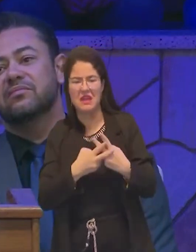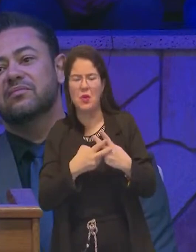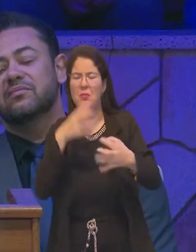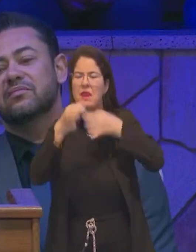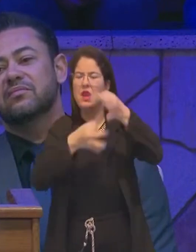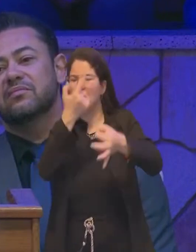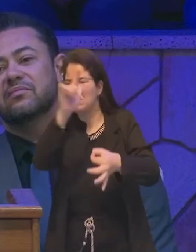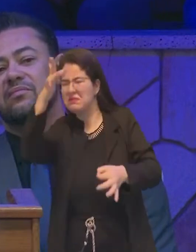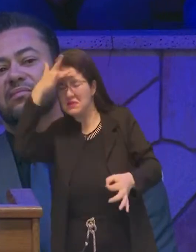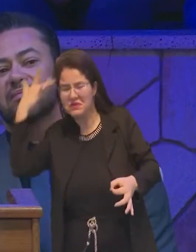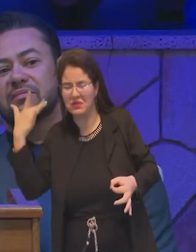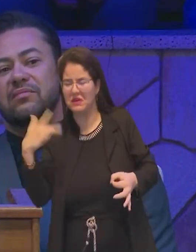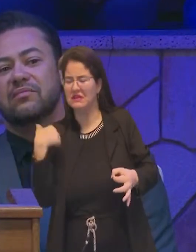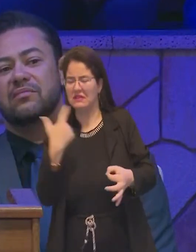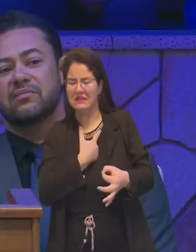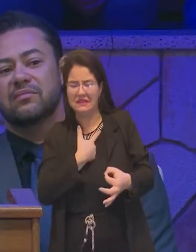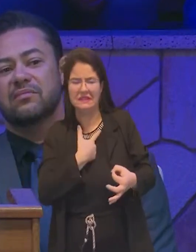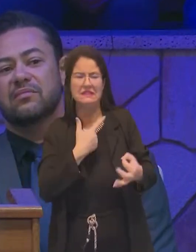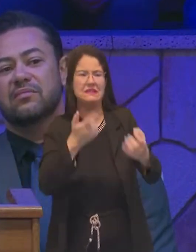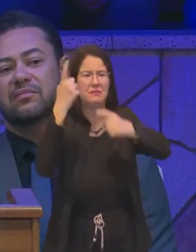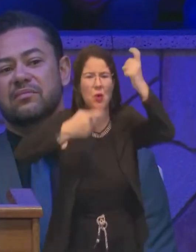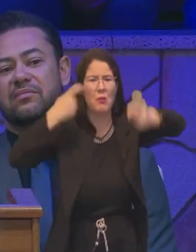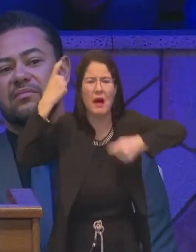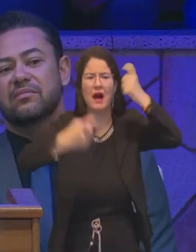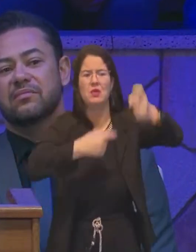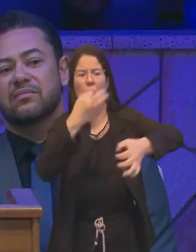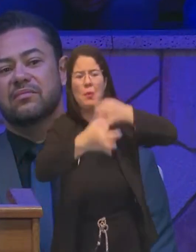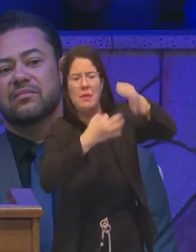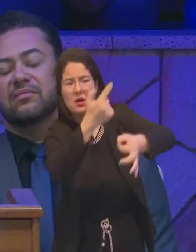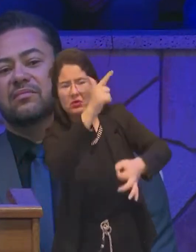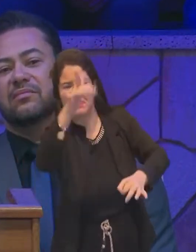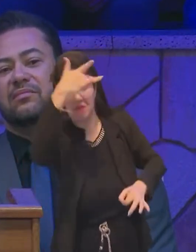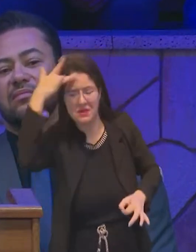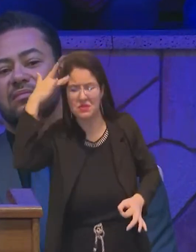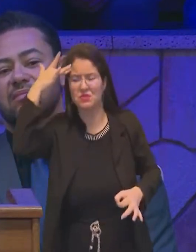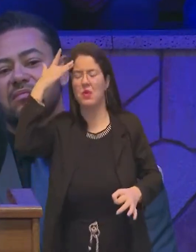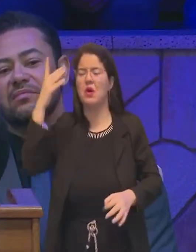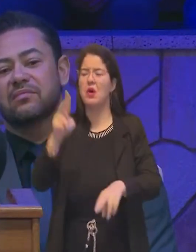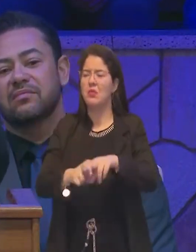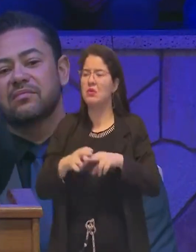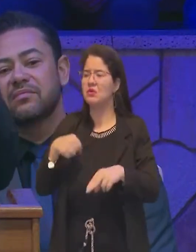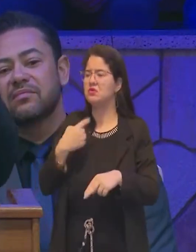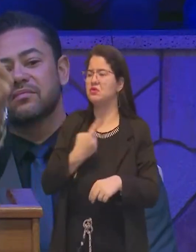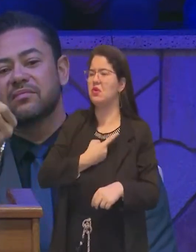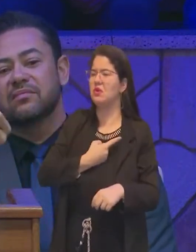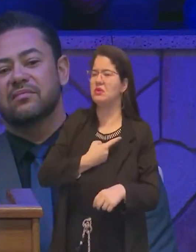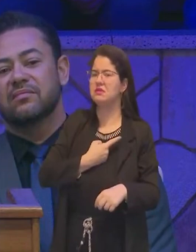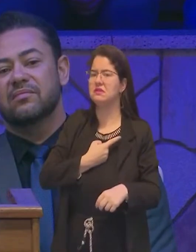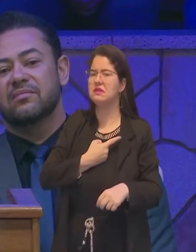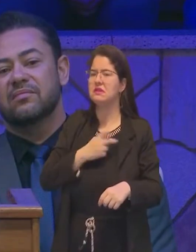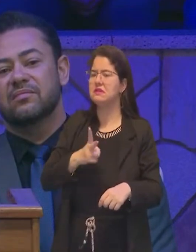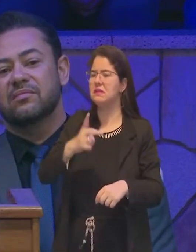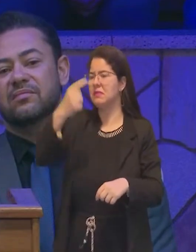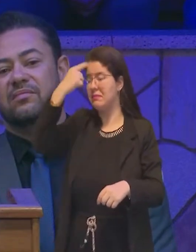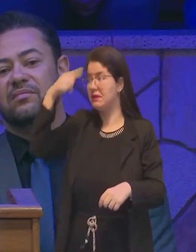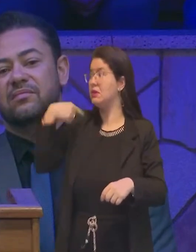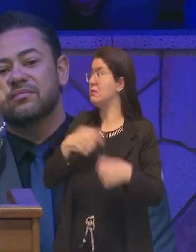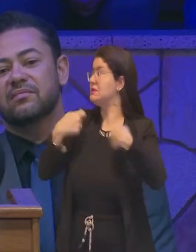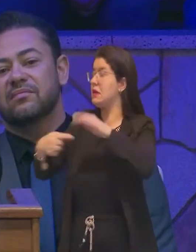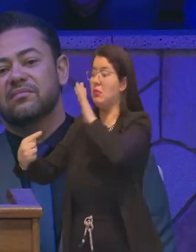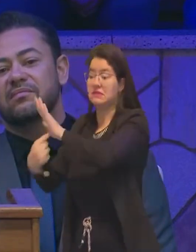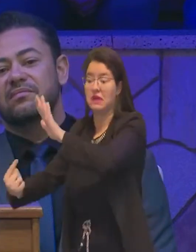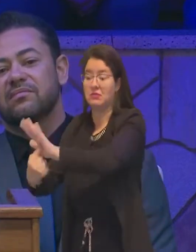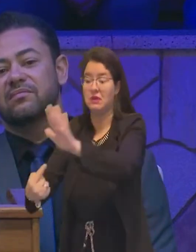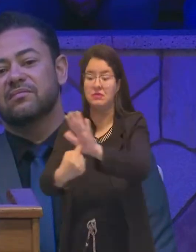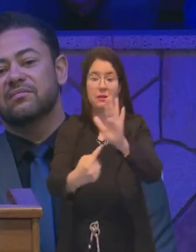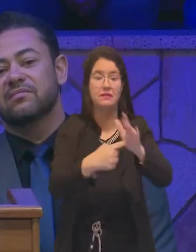que nós pensamos estar fazendo. E por isso nós achamos que precisamos estar o tempo todo fazendo algo. Fazendo algo